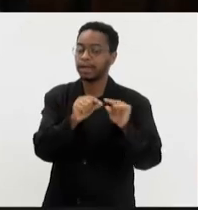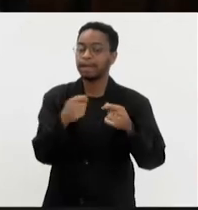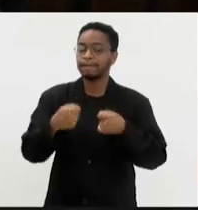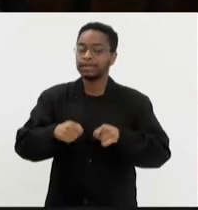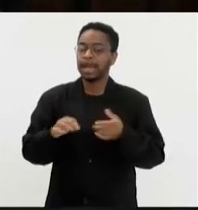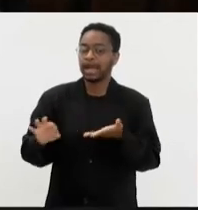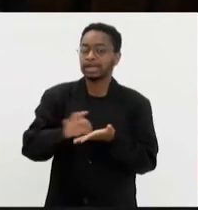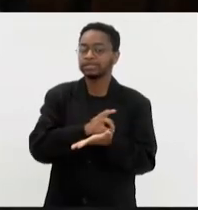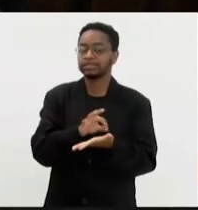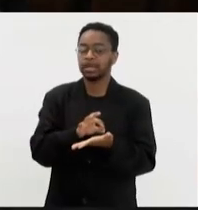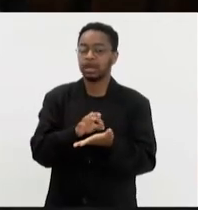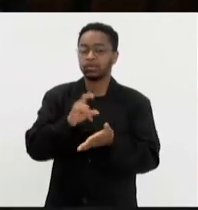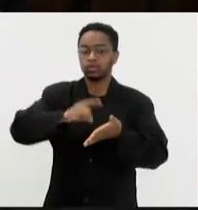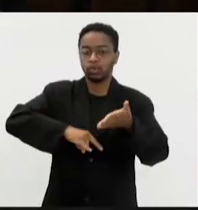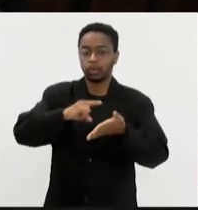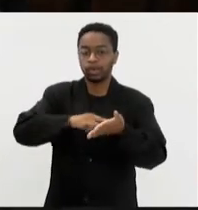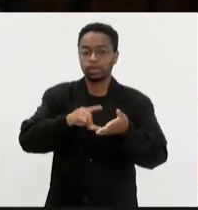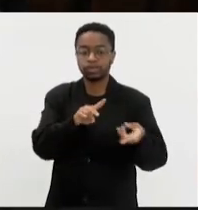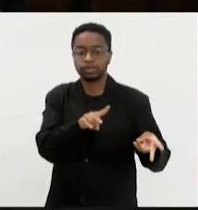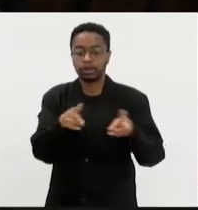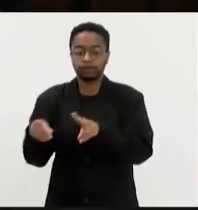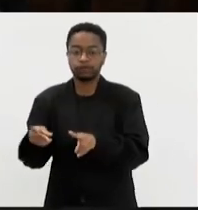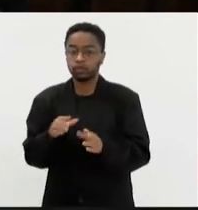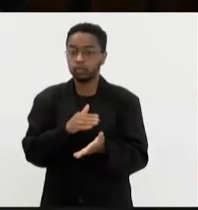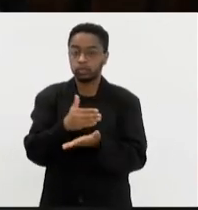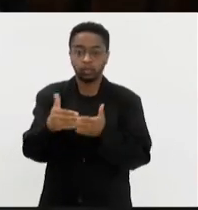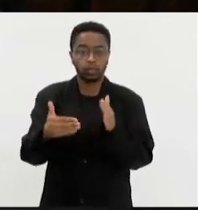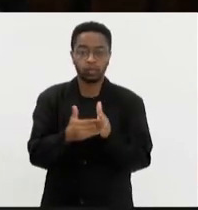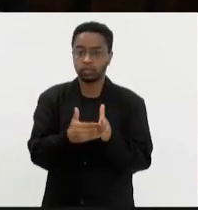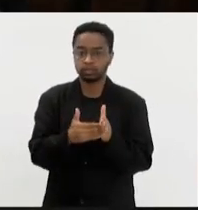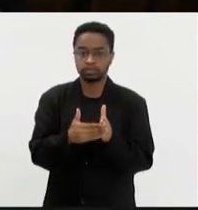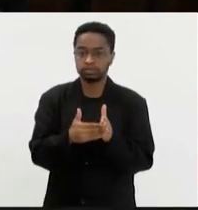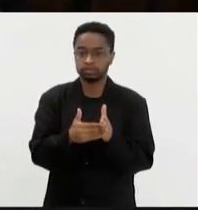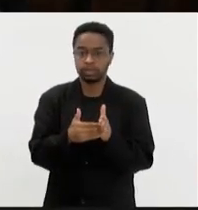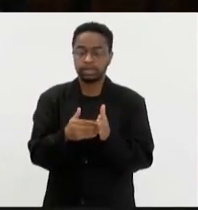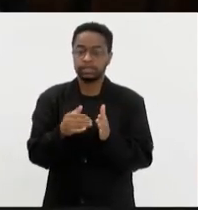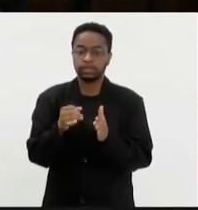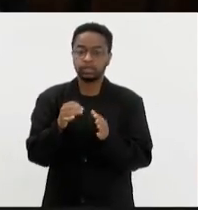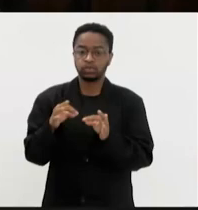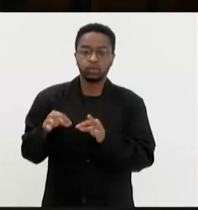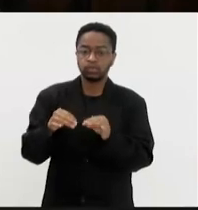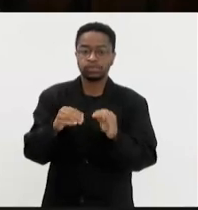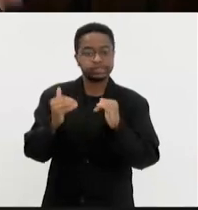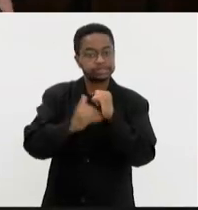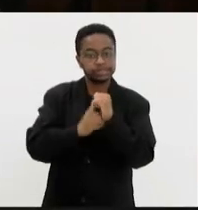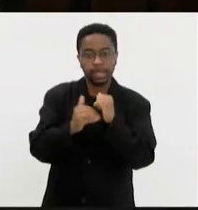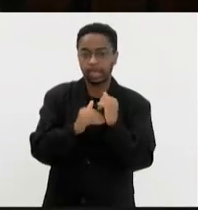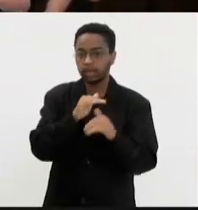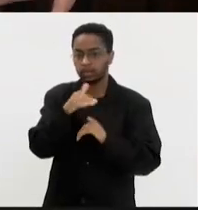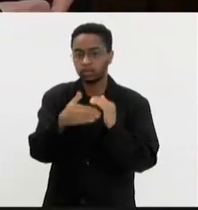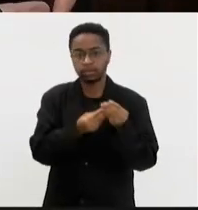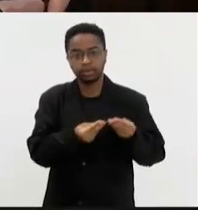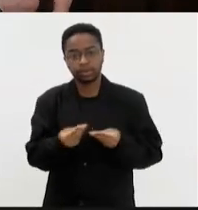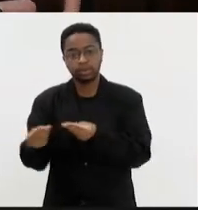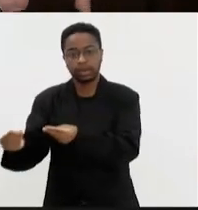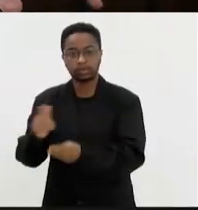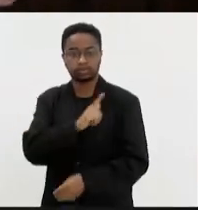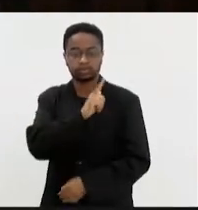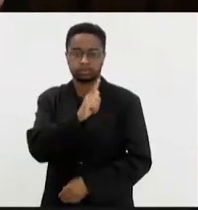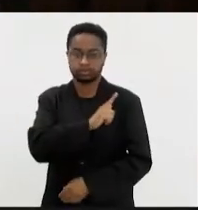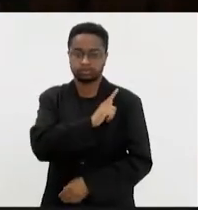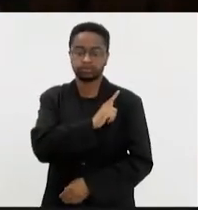transferência de tudo todos os seus eh suas redes seus códigos senhas etc para aqueles